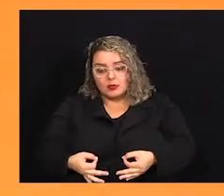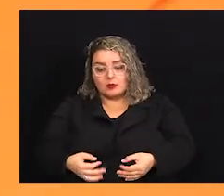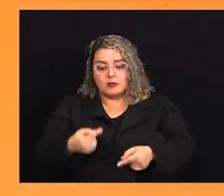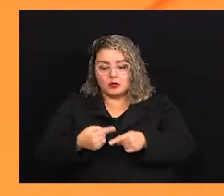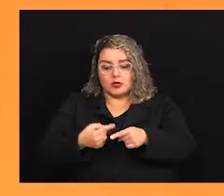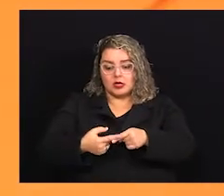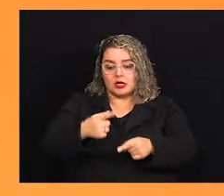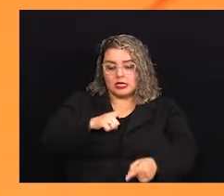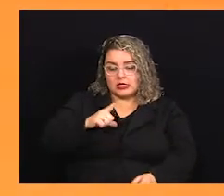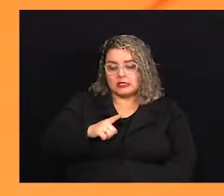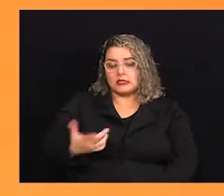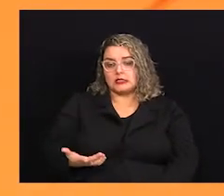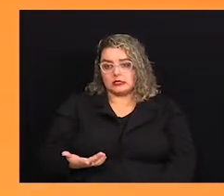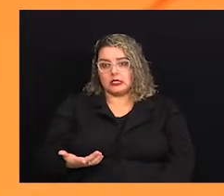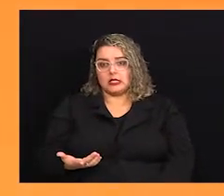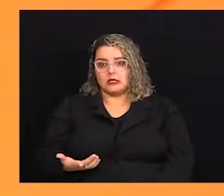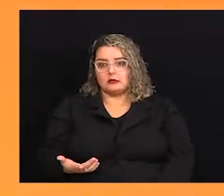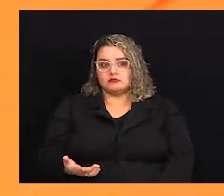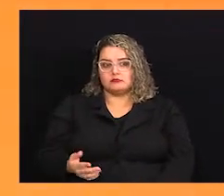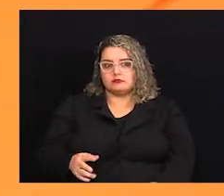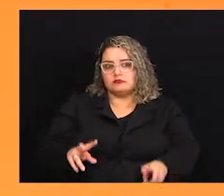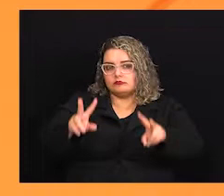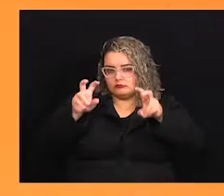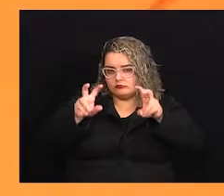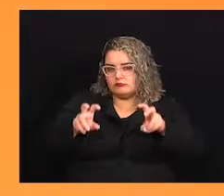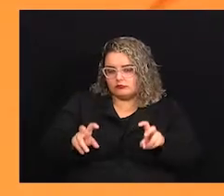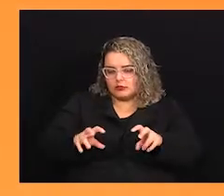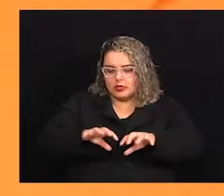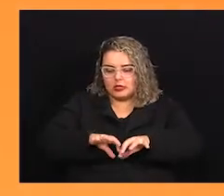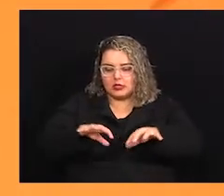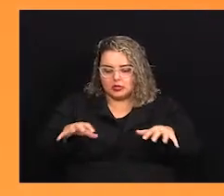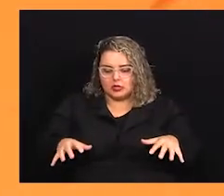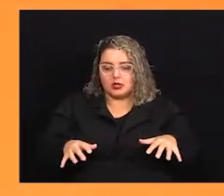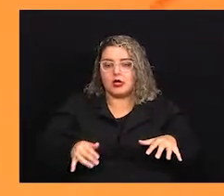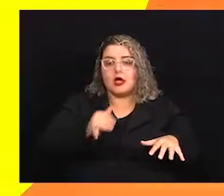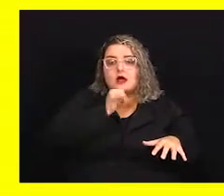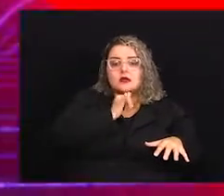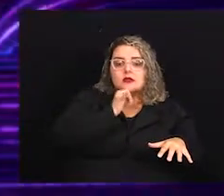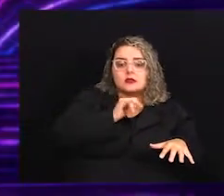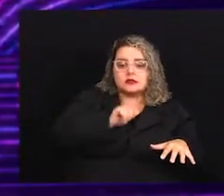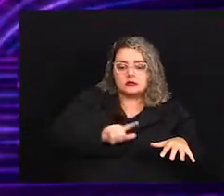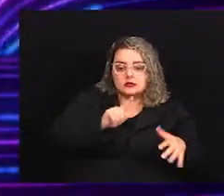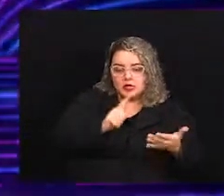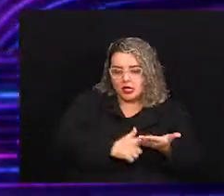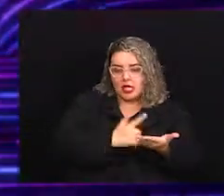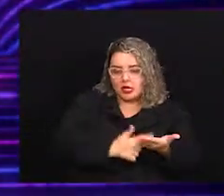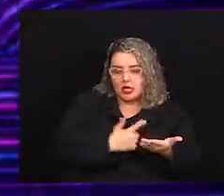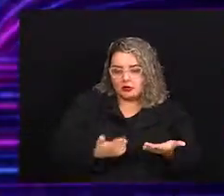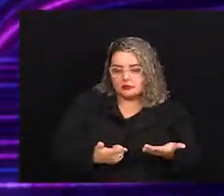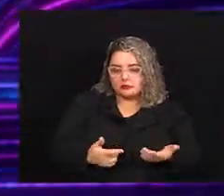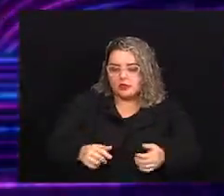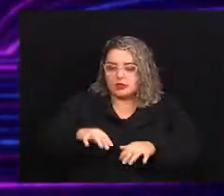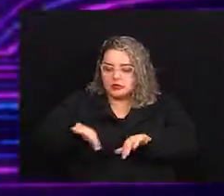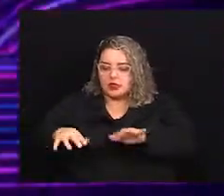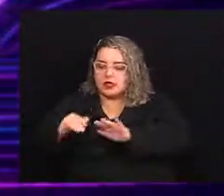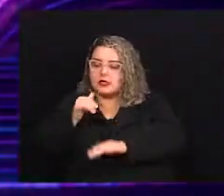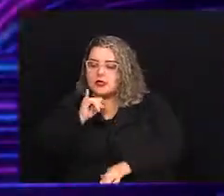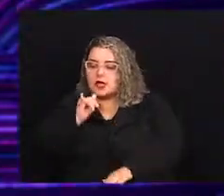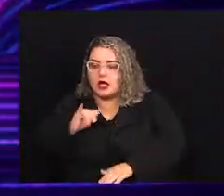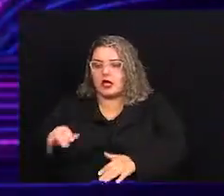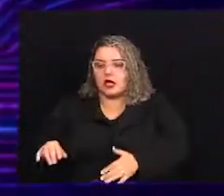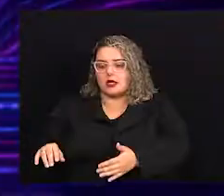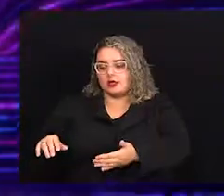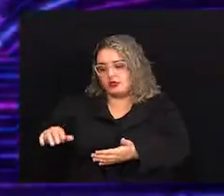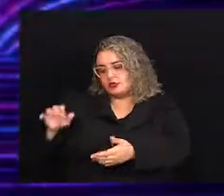existe uma questão fundamental que separa a narrativa literária da narrativa audiovisual, que é,